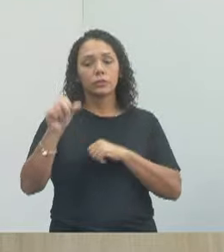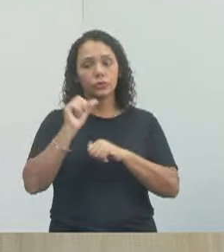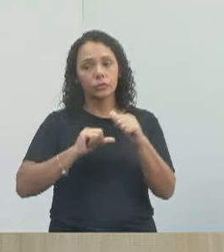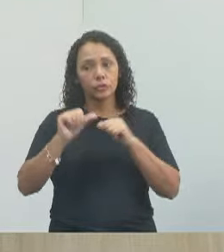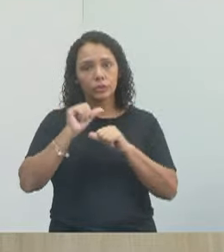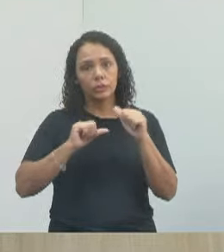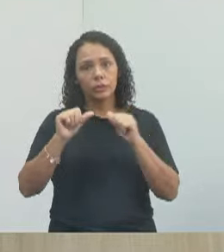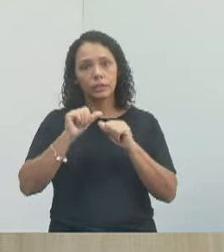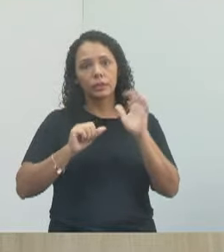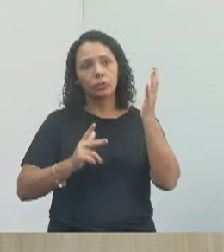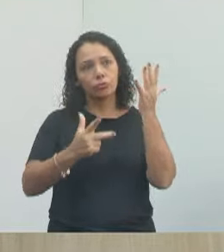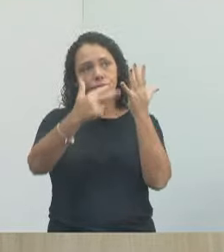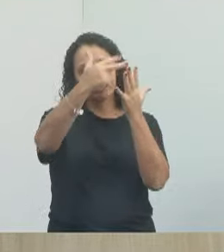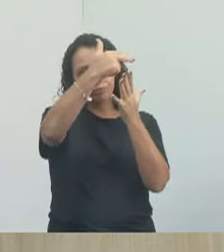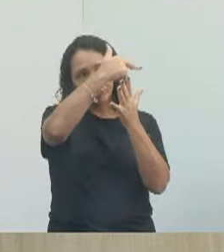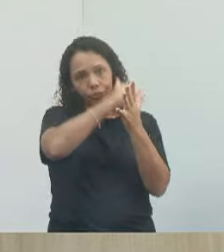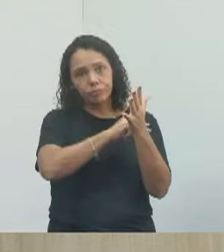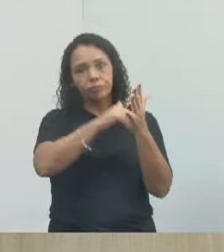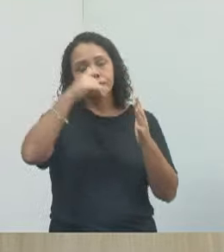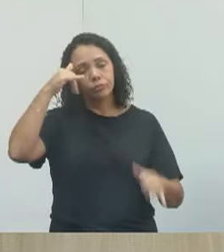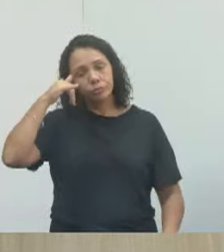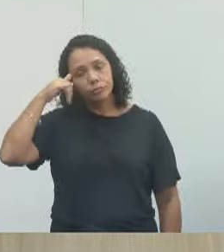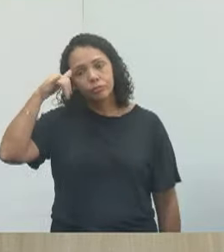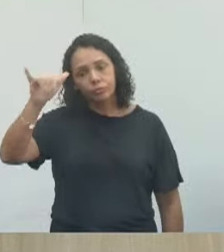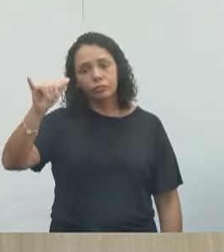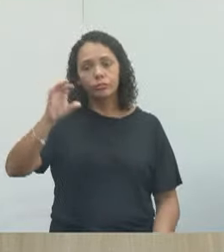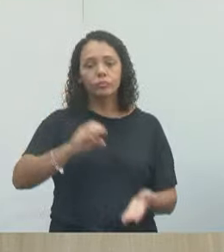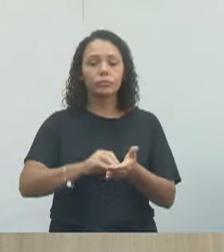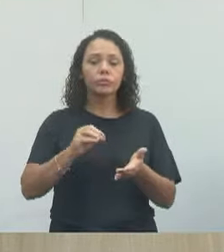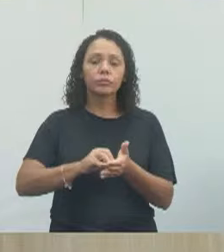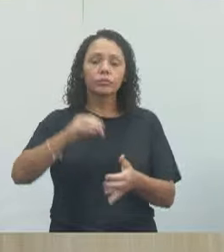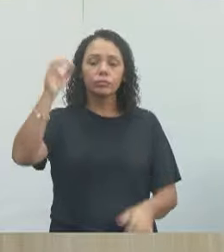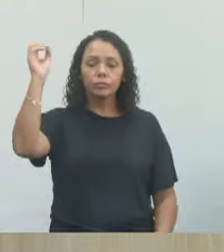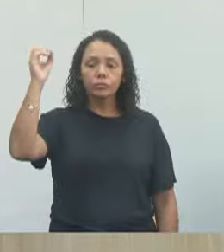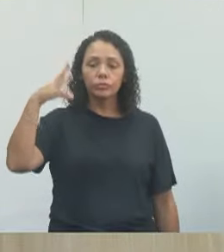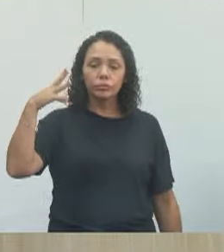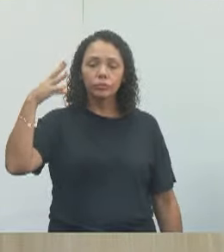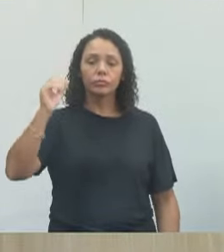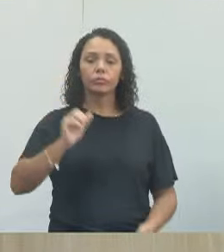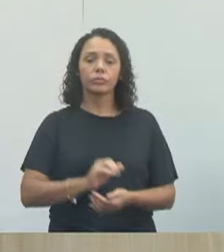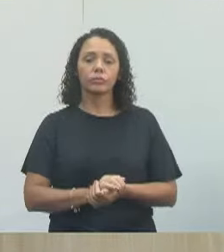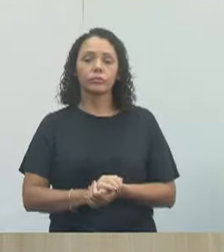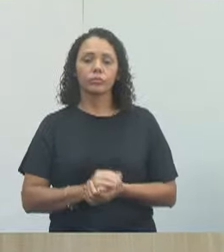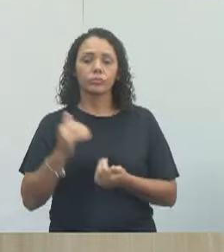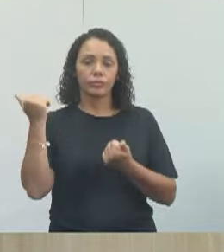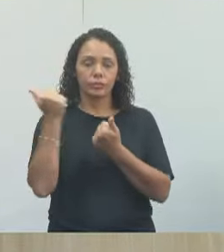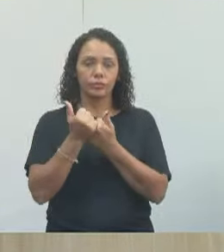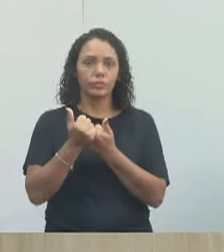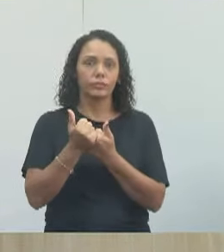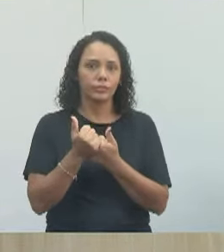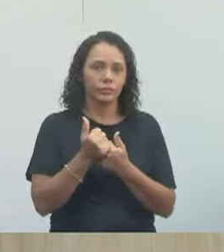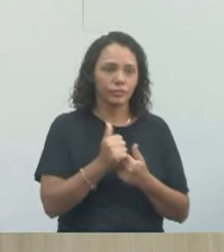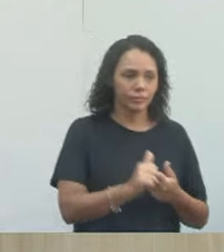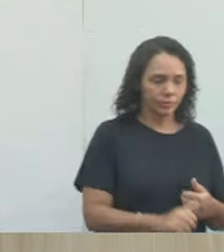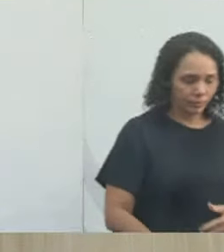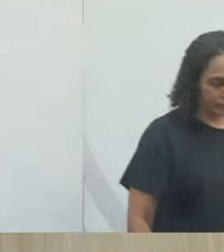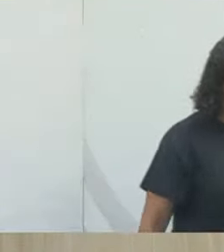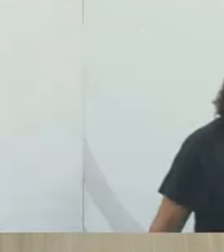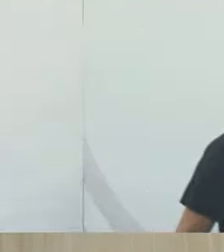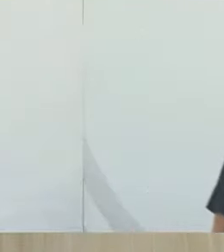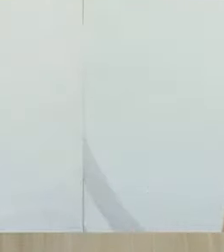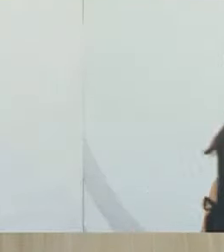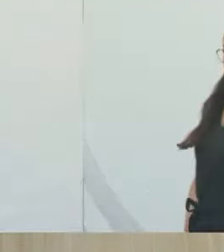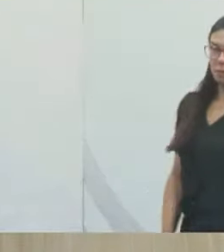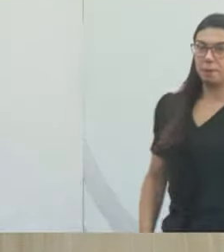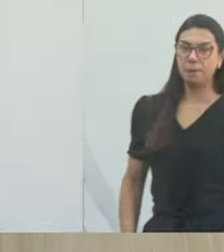esses Galhos para evitar interrupção no fornecimento de energia os habitantes